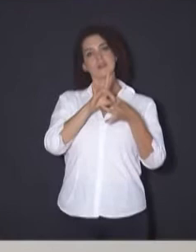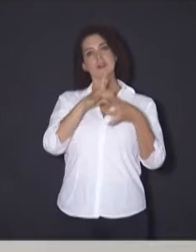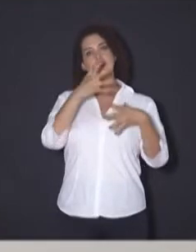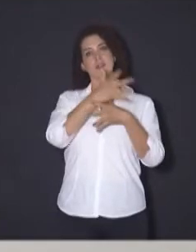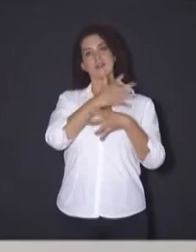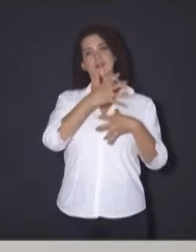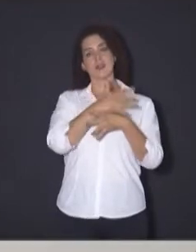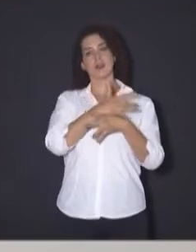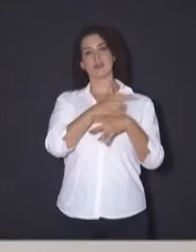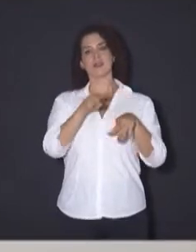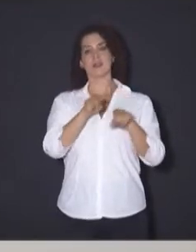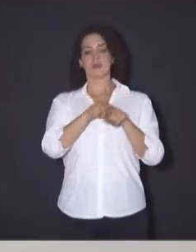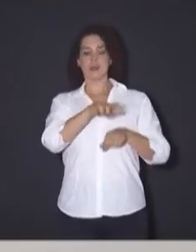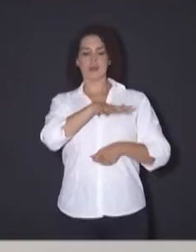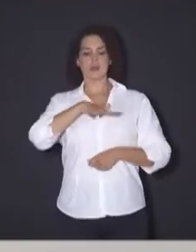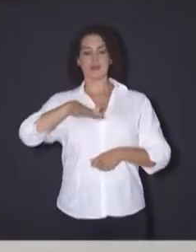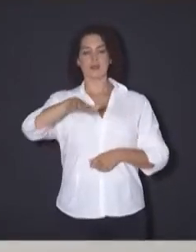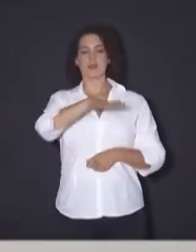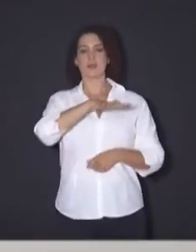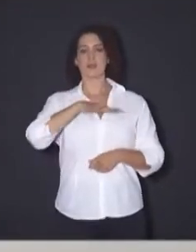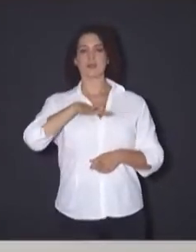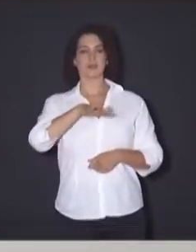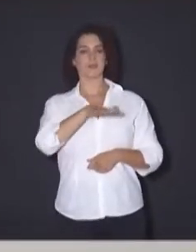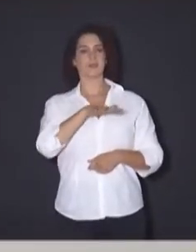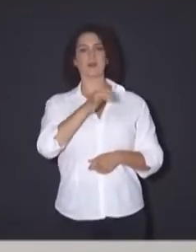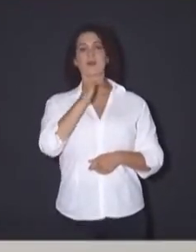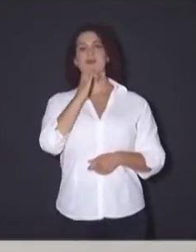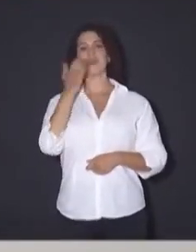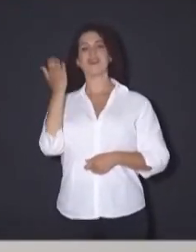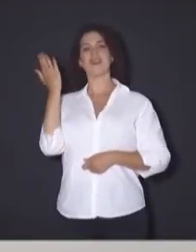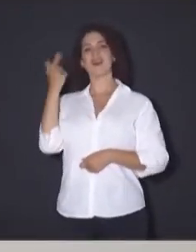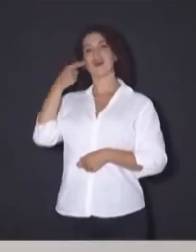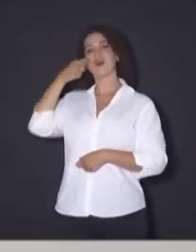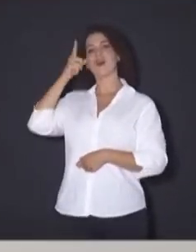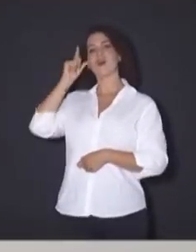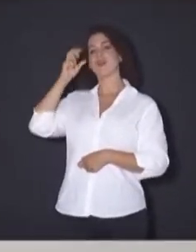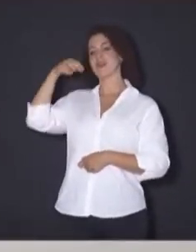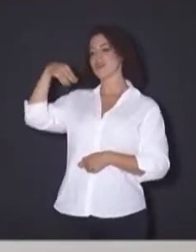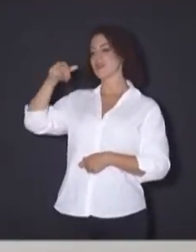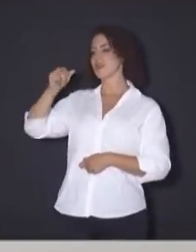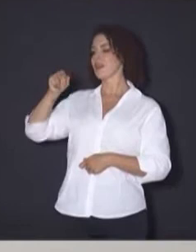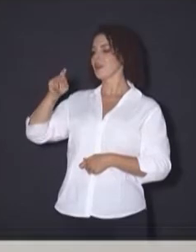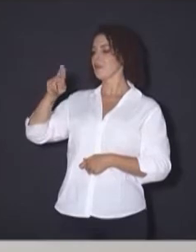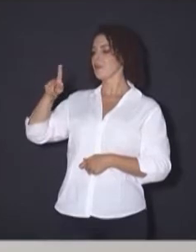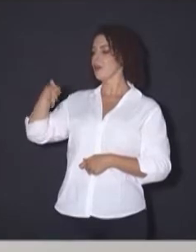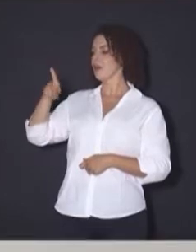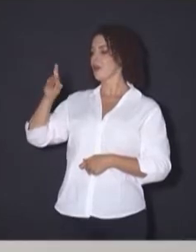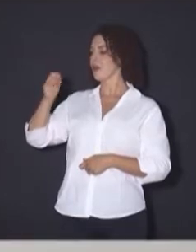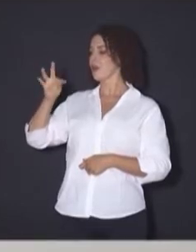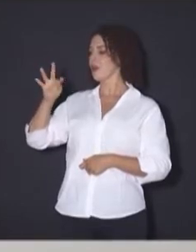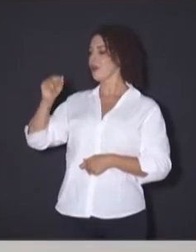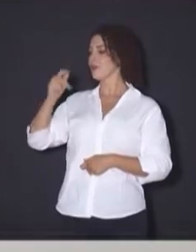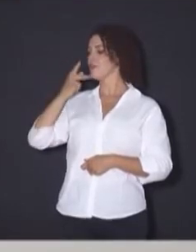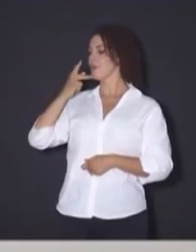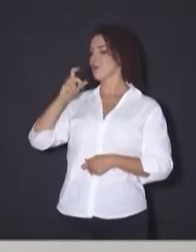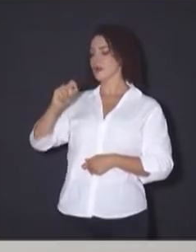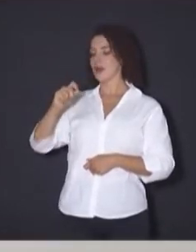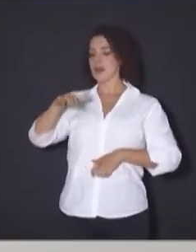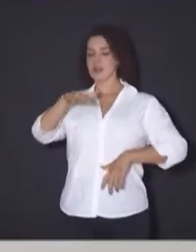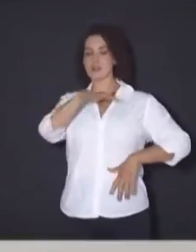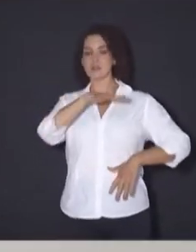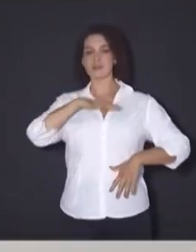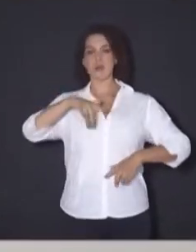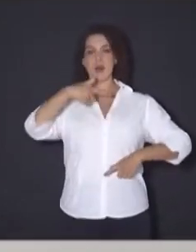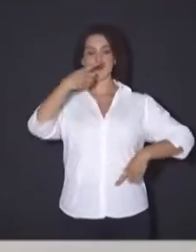territórios e fazer com que a cota falava ontem se estabeleça e espaços de diálogo